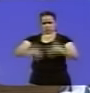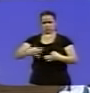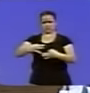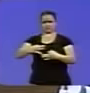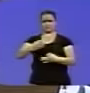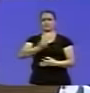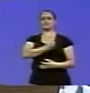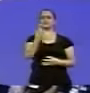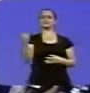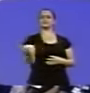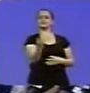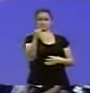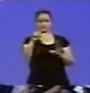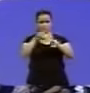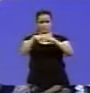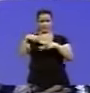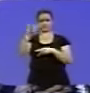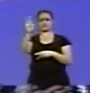Palavra do Senhor.